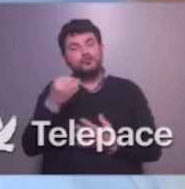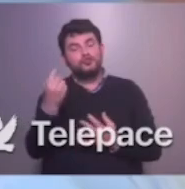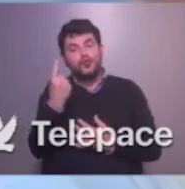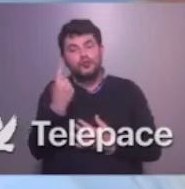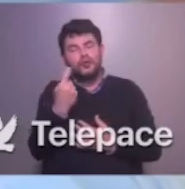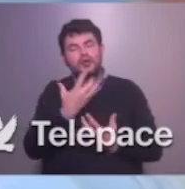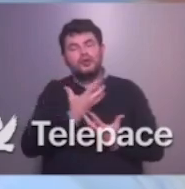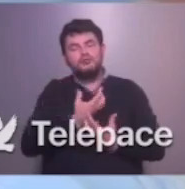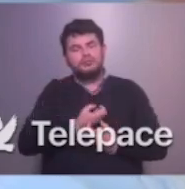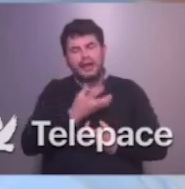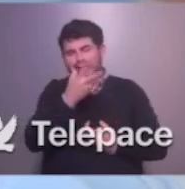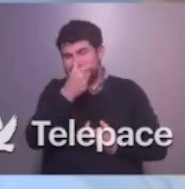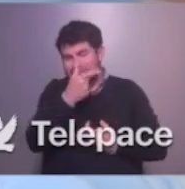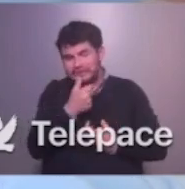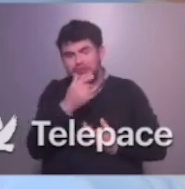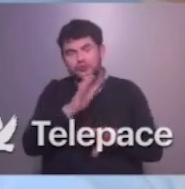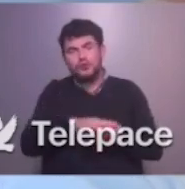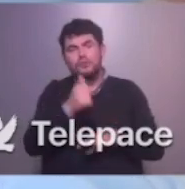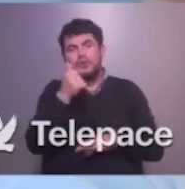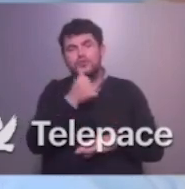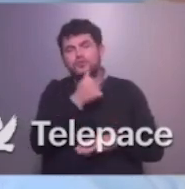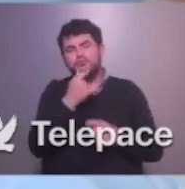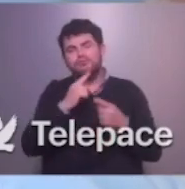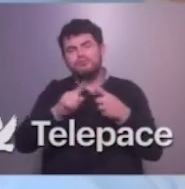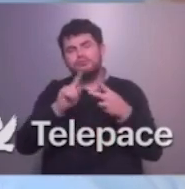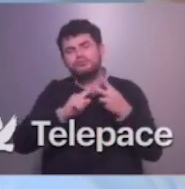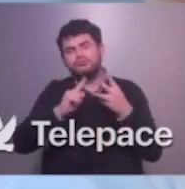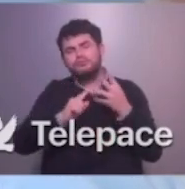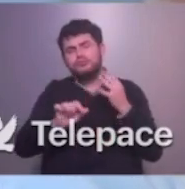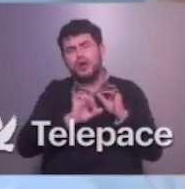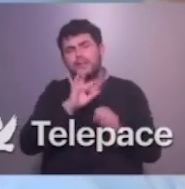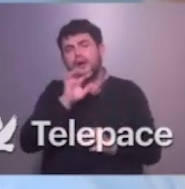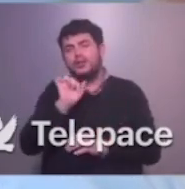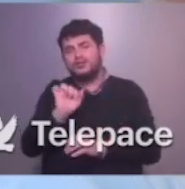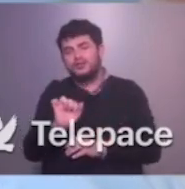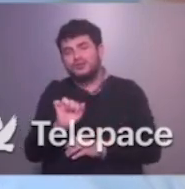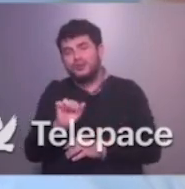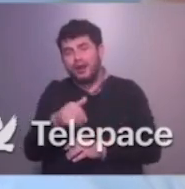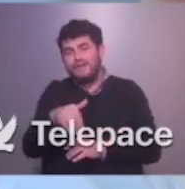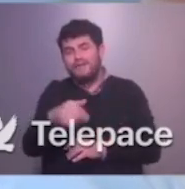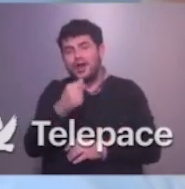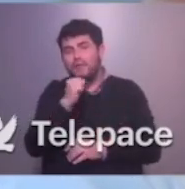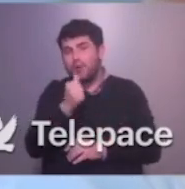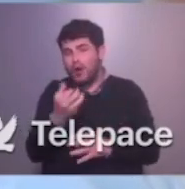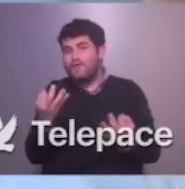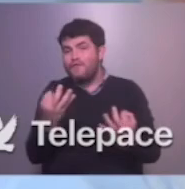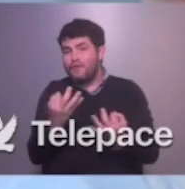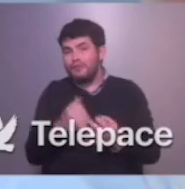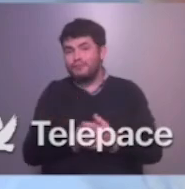viu amargurada e triste com os sofrimentos da sua mãe à beira da morte,